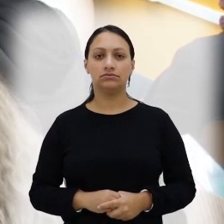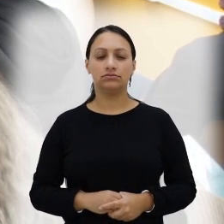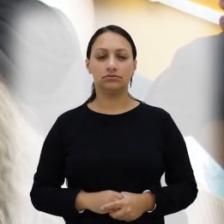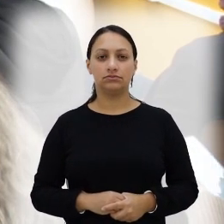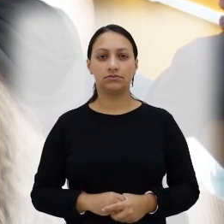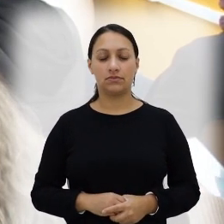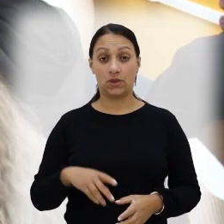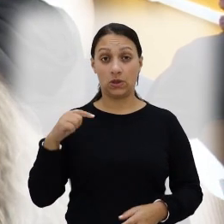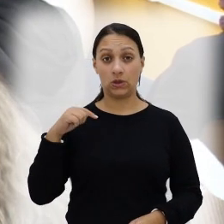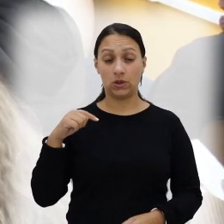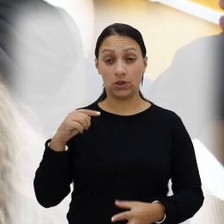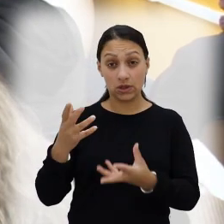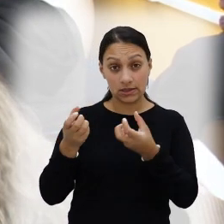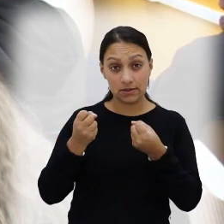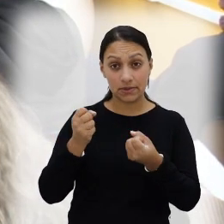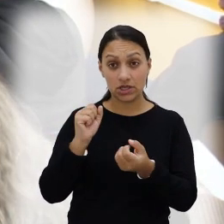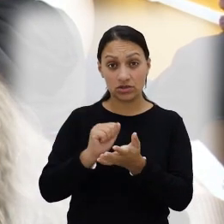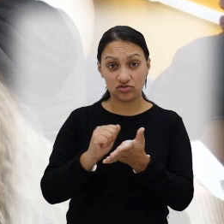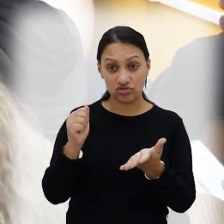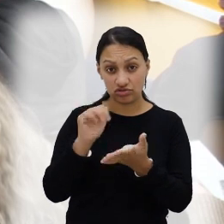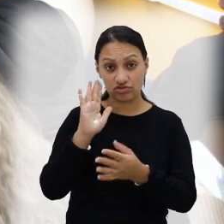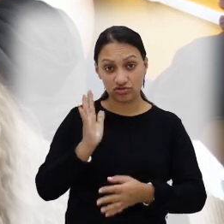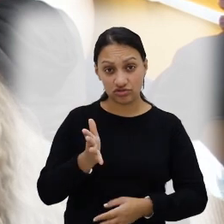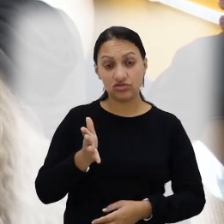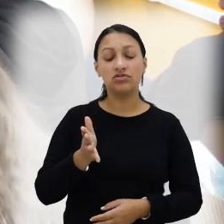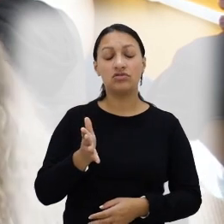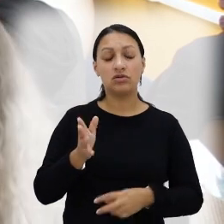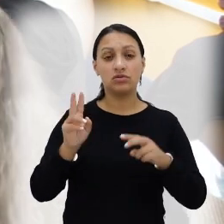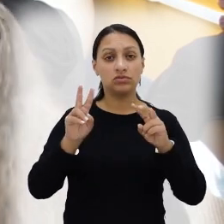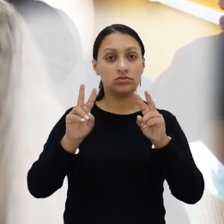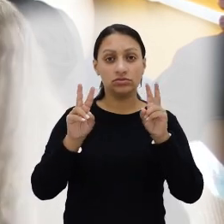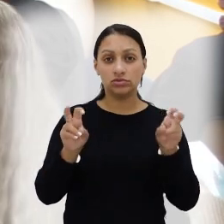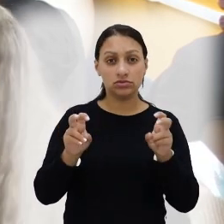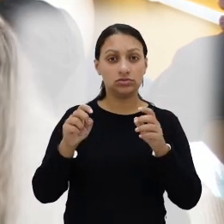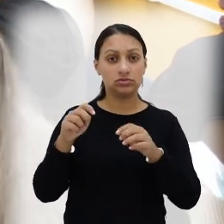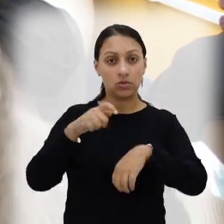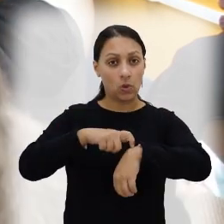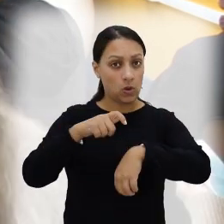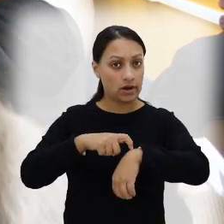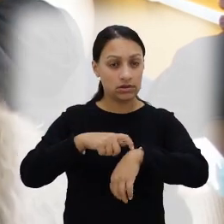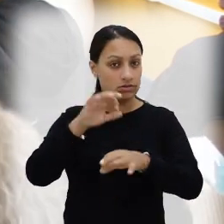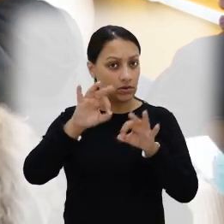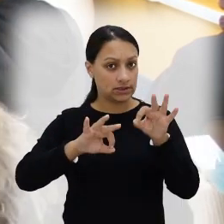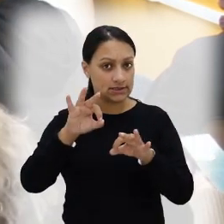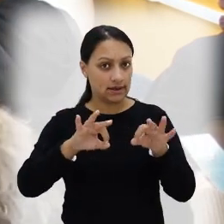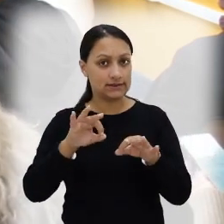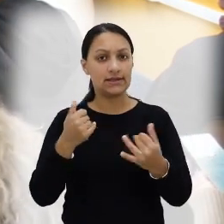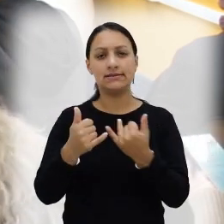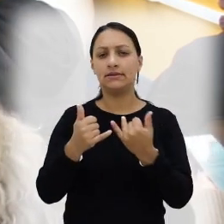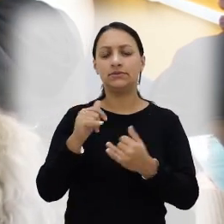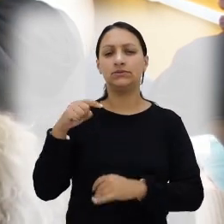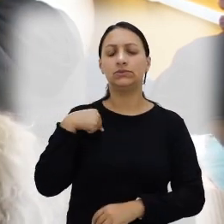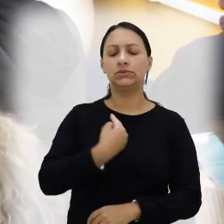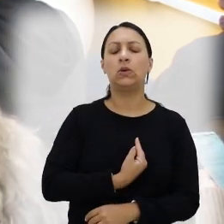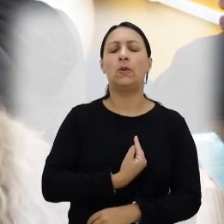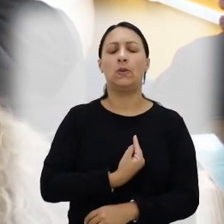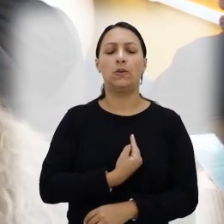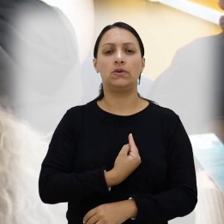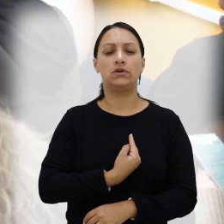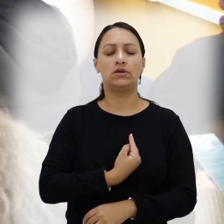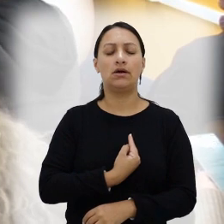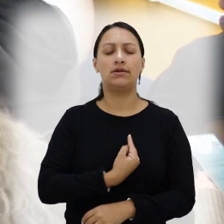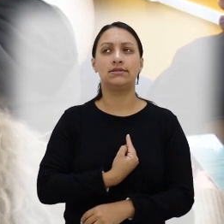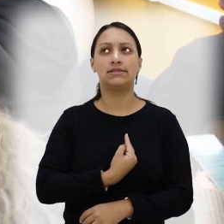A gente vai receber a agenda já com a questão dos horários organizados já. Até porque, como a gente, por exemplo, para nós